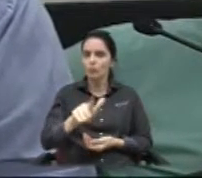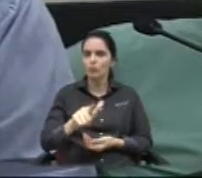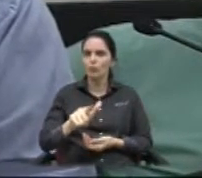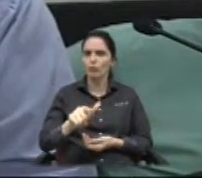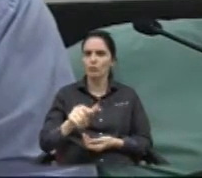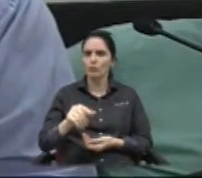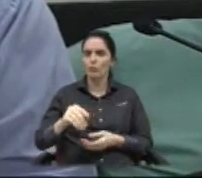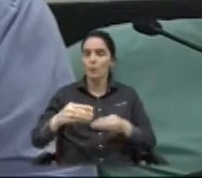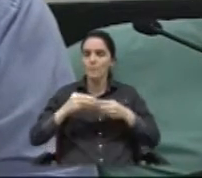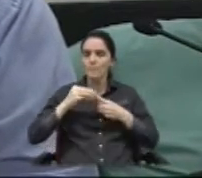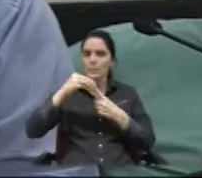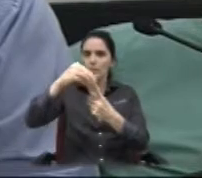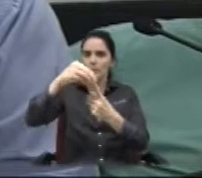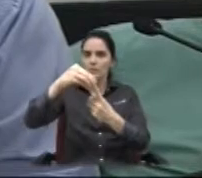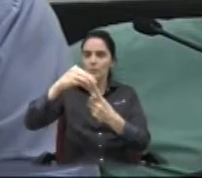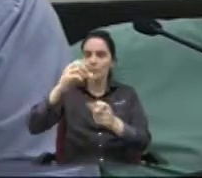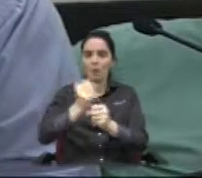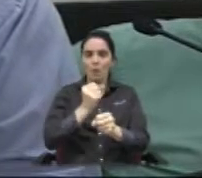Isso aí sim,